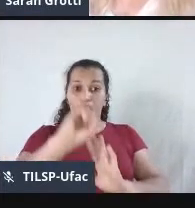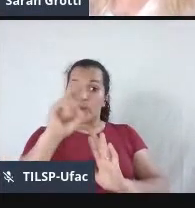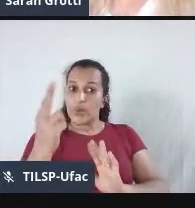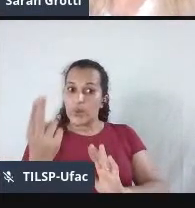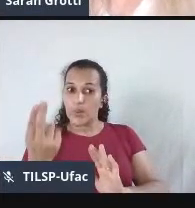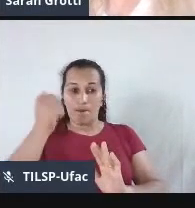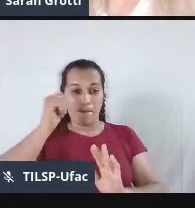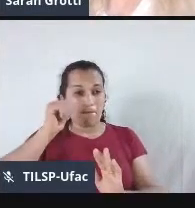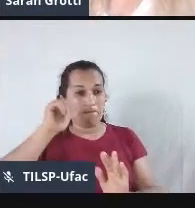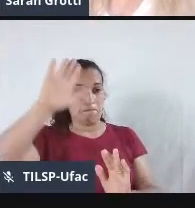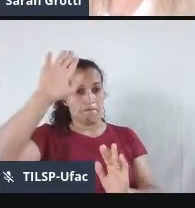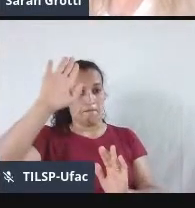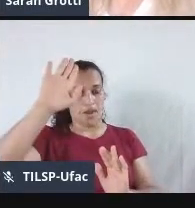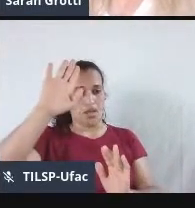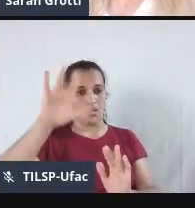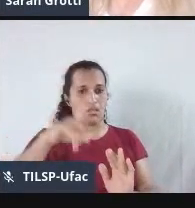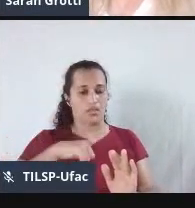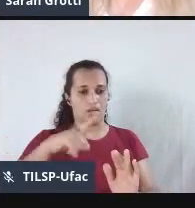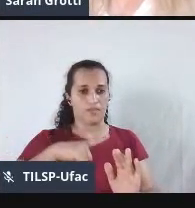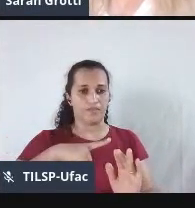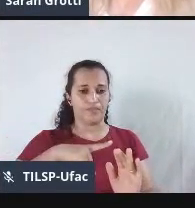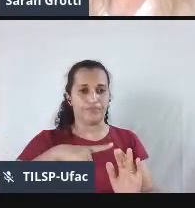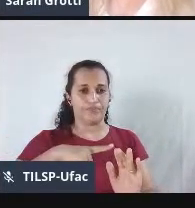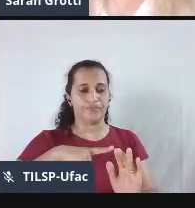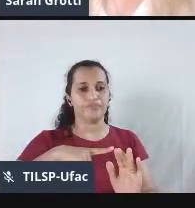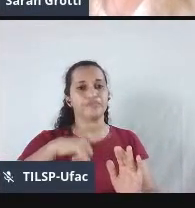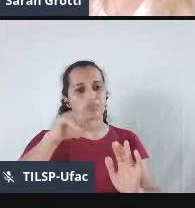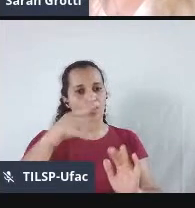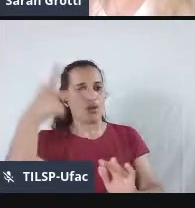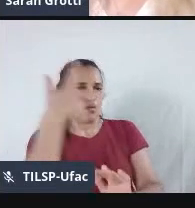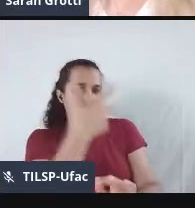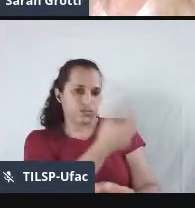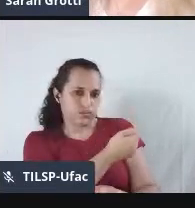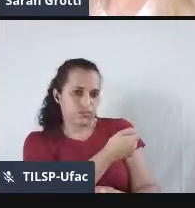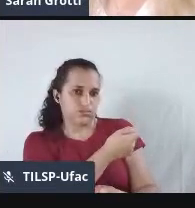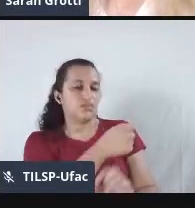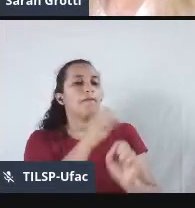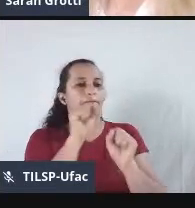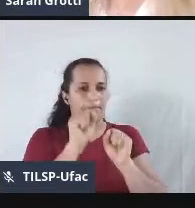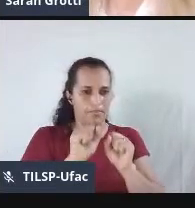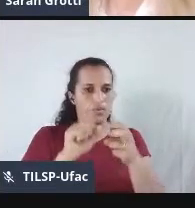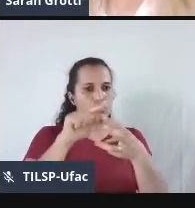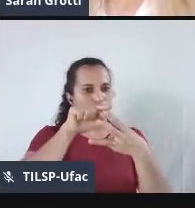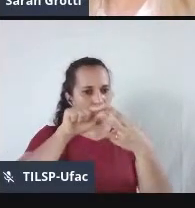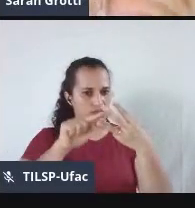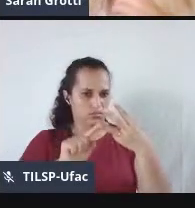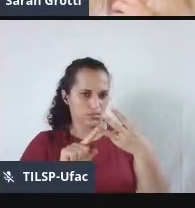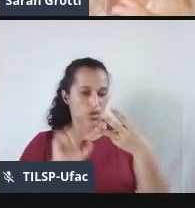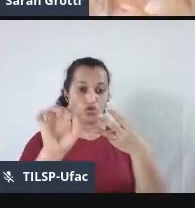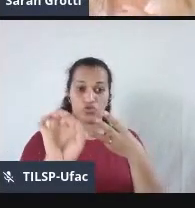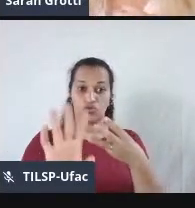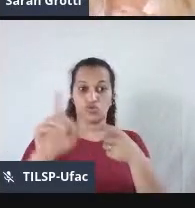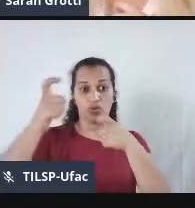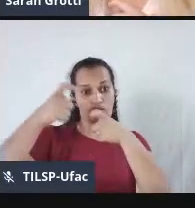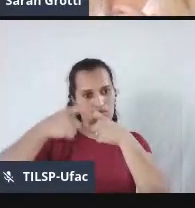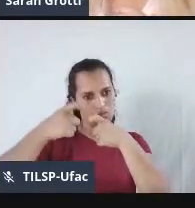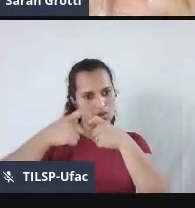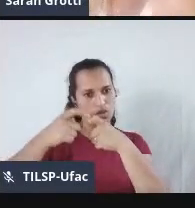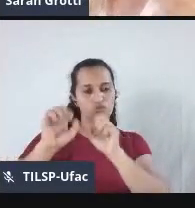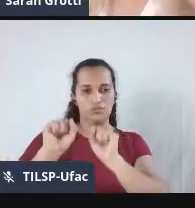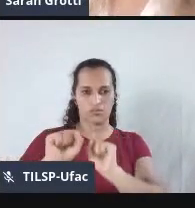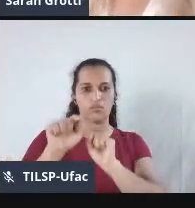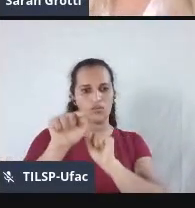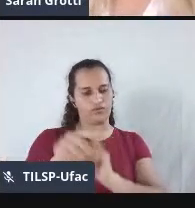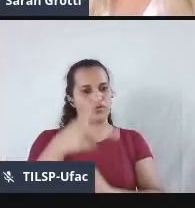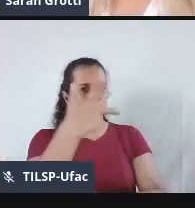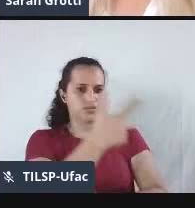muito grave, é por meio intramuscular. Só que aí é só com o médico. O nutricionista não pode estar